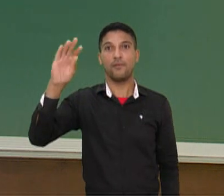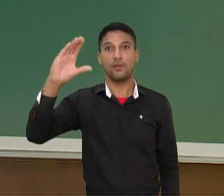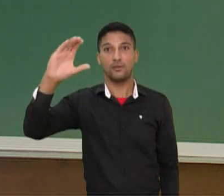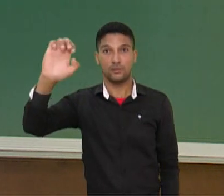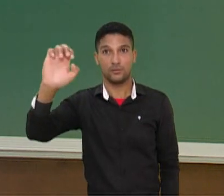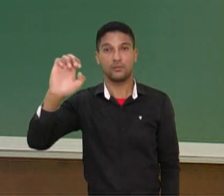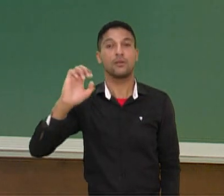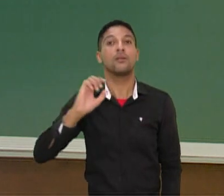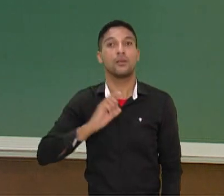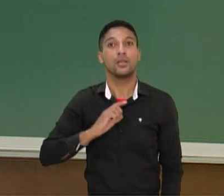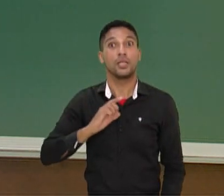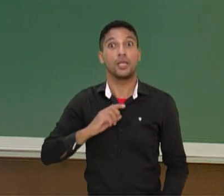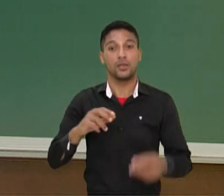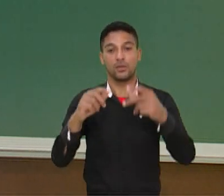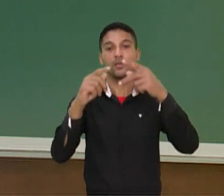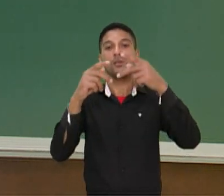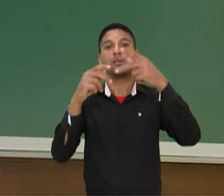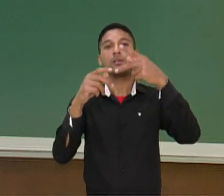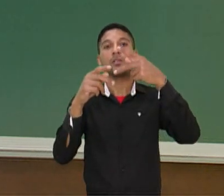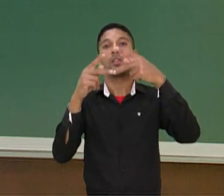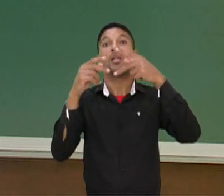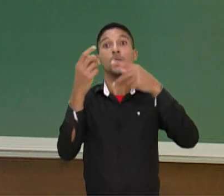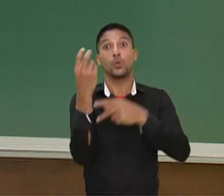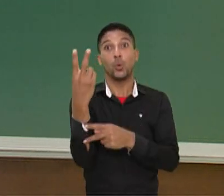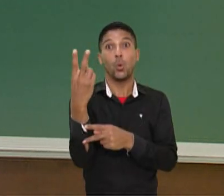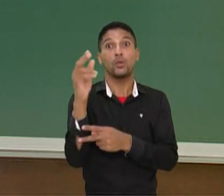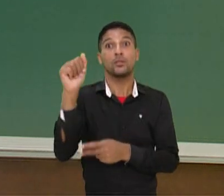dois ângulos. Nós temos o interno